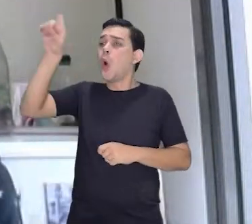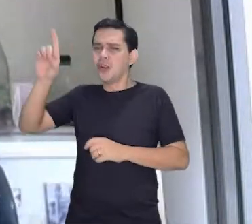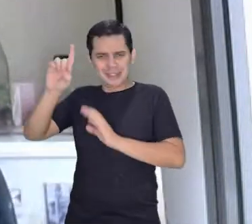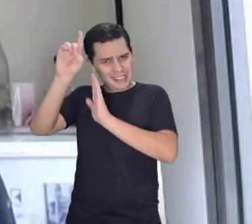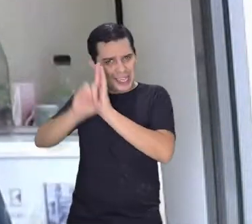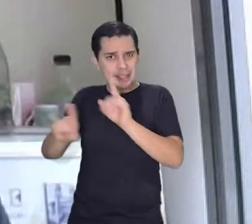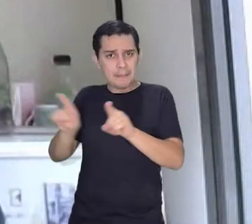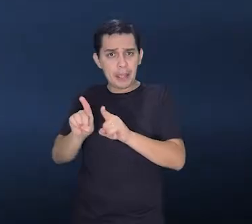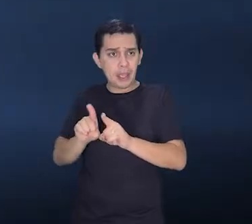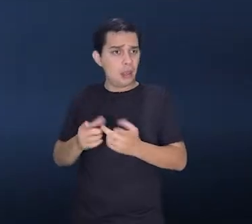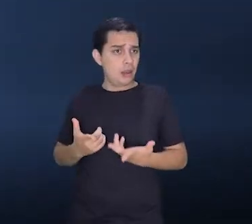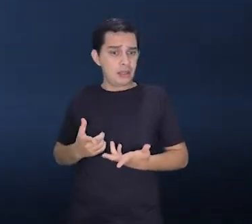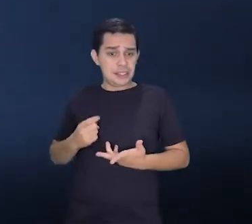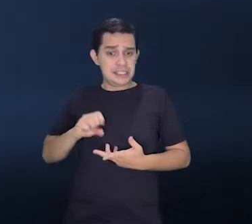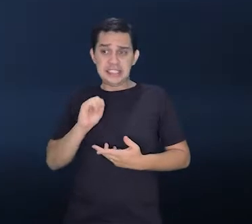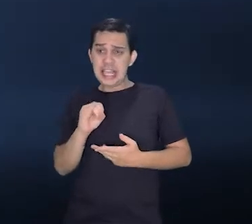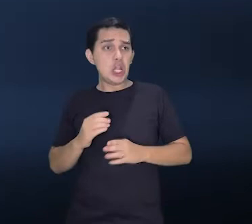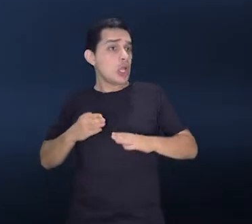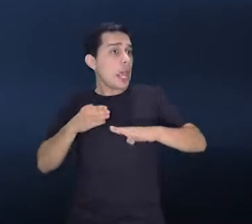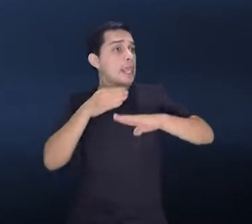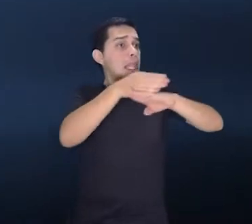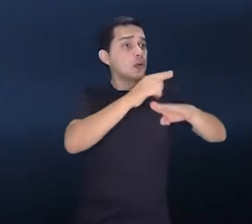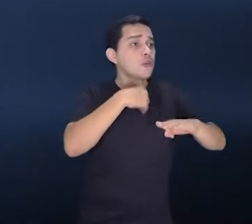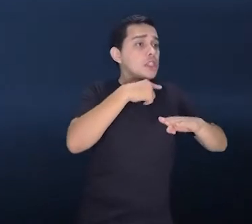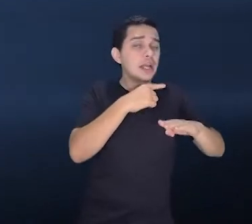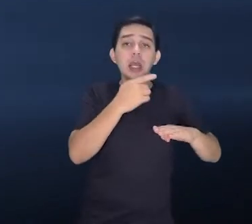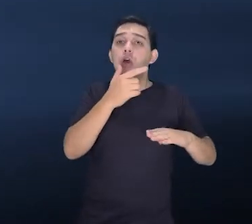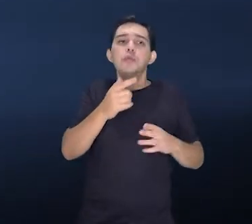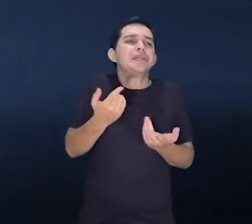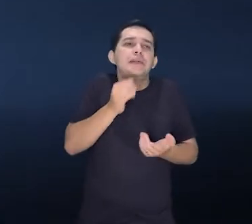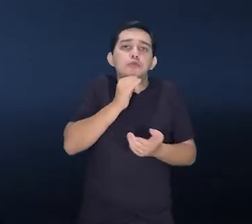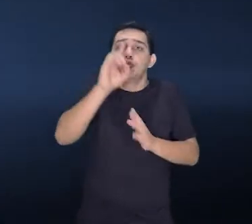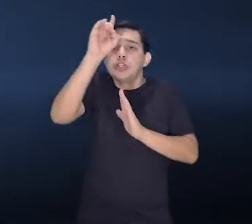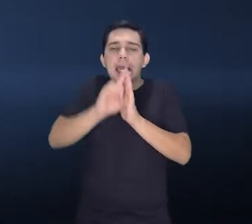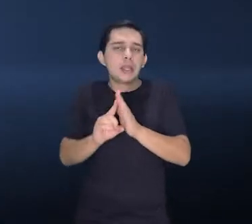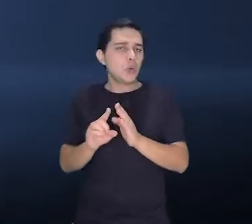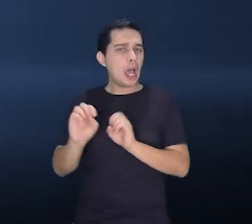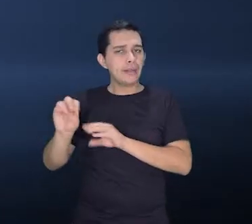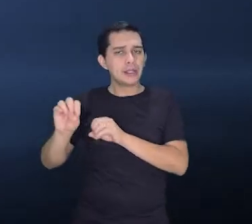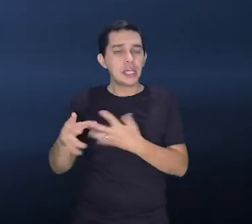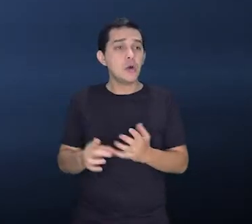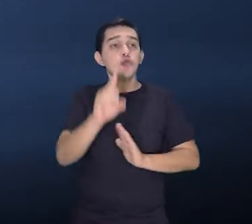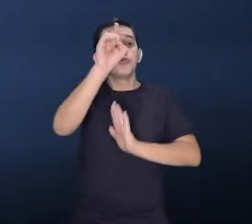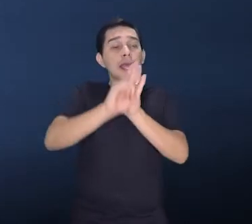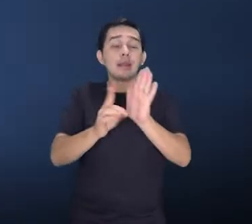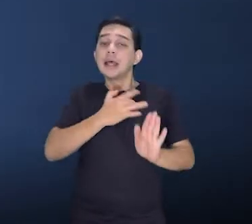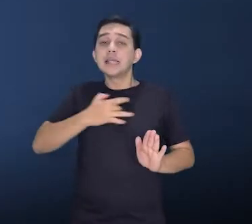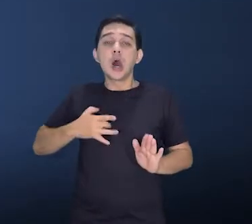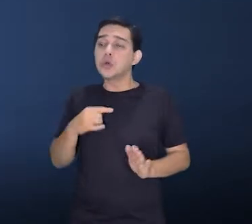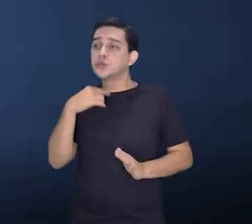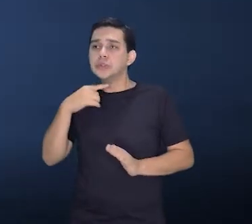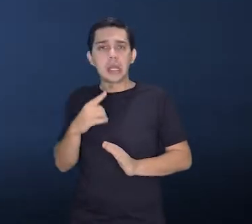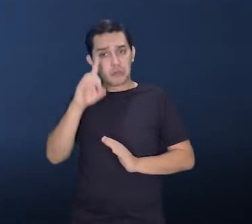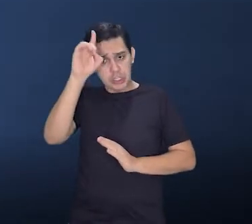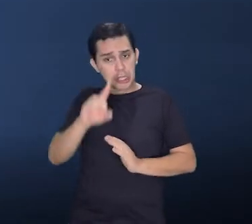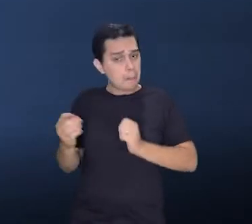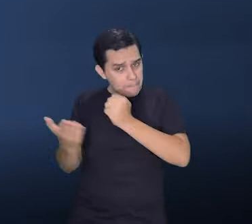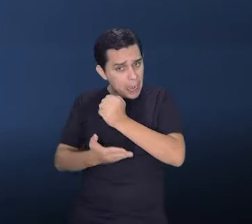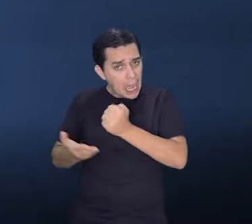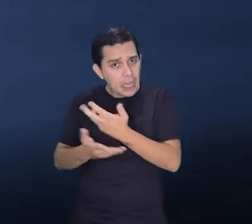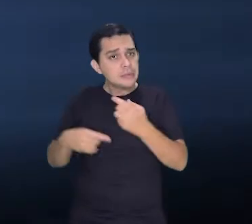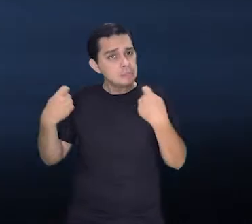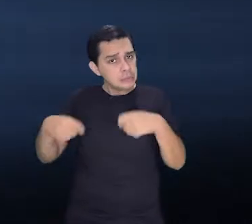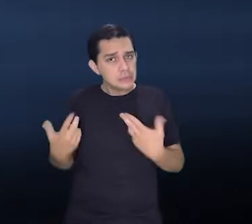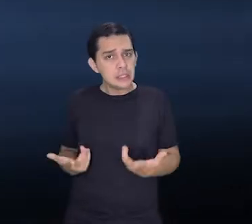sem a mobilidade, como é que elas vão alcançar um direito à educação, um direito à saúde, né, que são direitos básicos garantidos